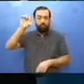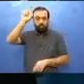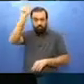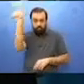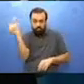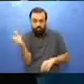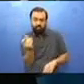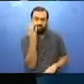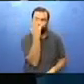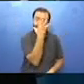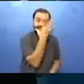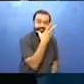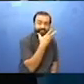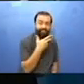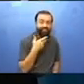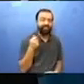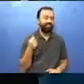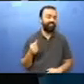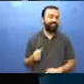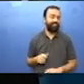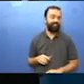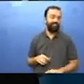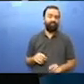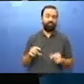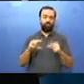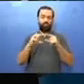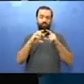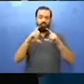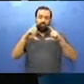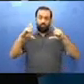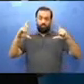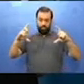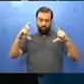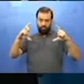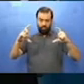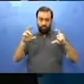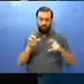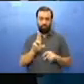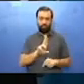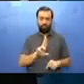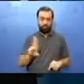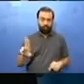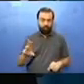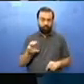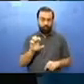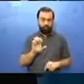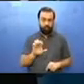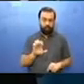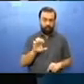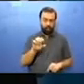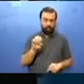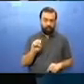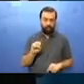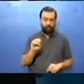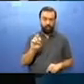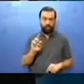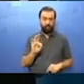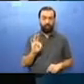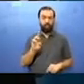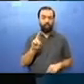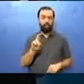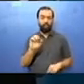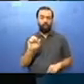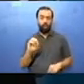este conjuntinho de palavras, chama-se estrofe. E cada linha que tem escrito algumas palavras, essas